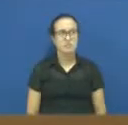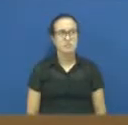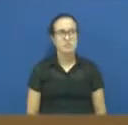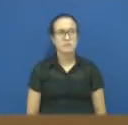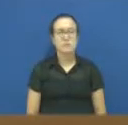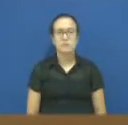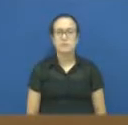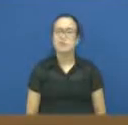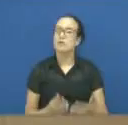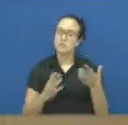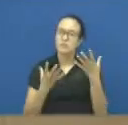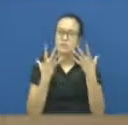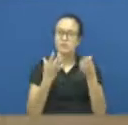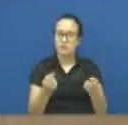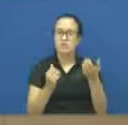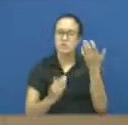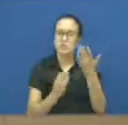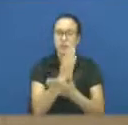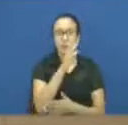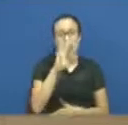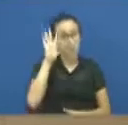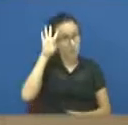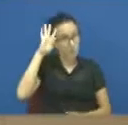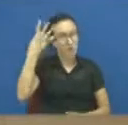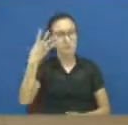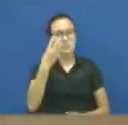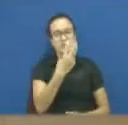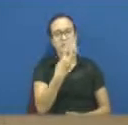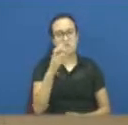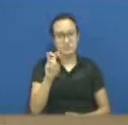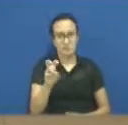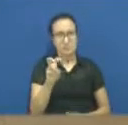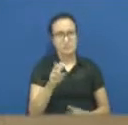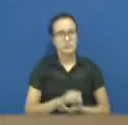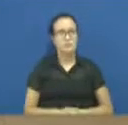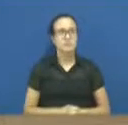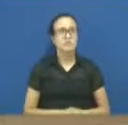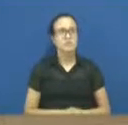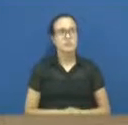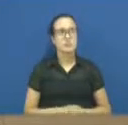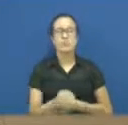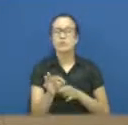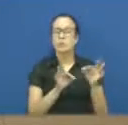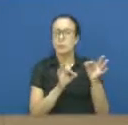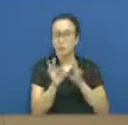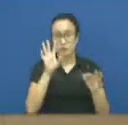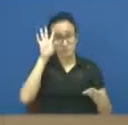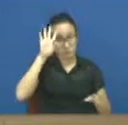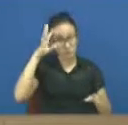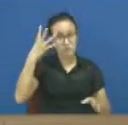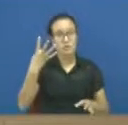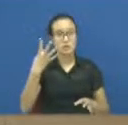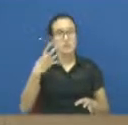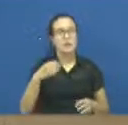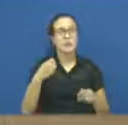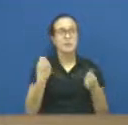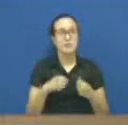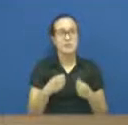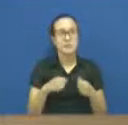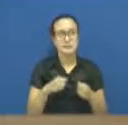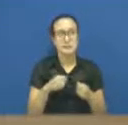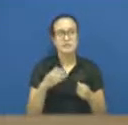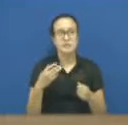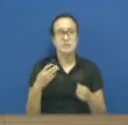Está, portanto, aprovado o projeto de resolução 35. Informo aos senhores que o projeto de resolução prevê a participação